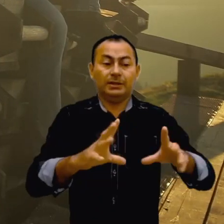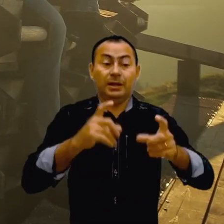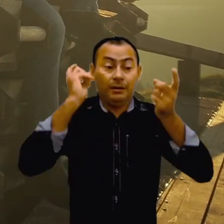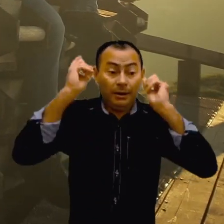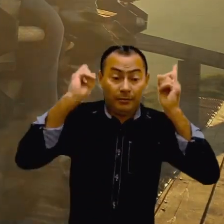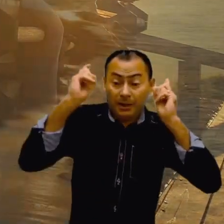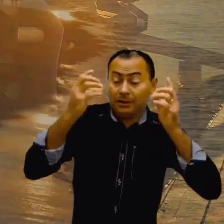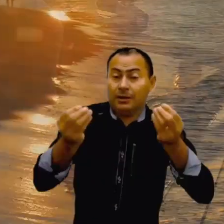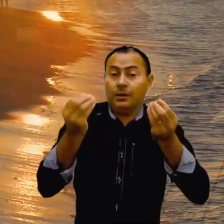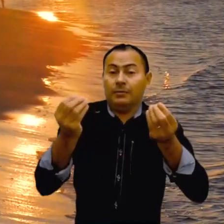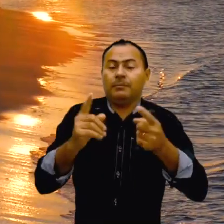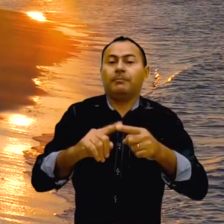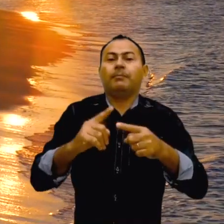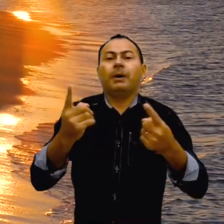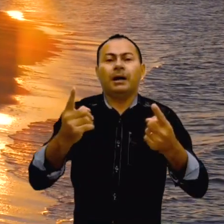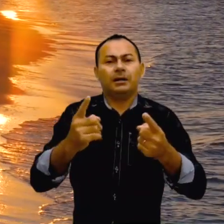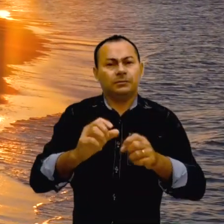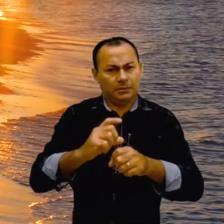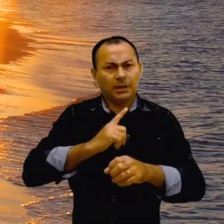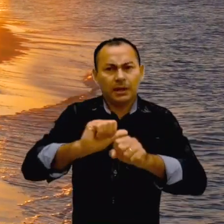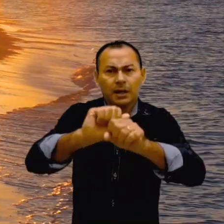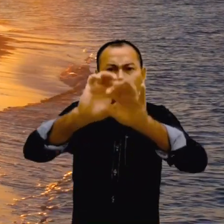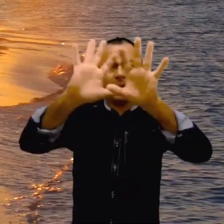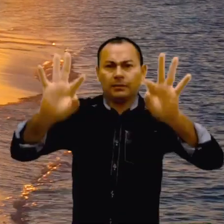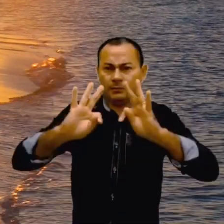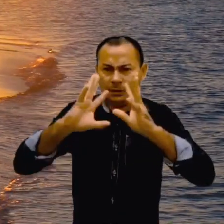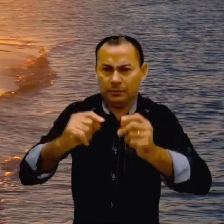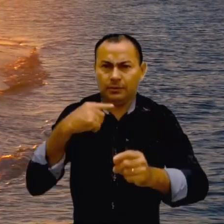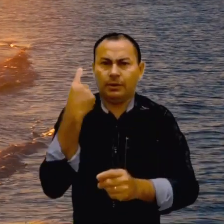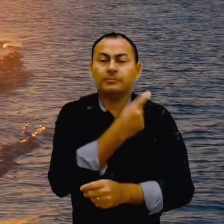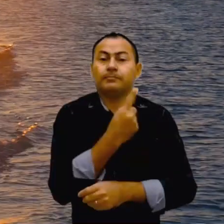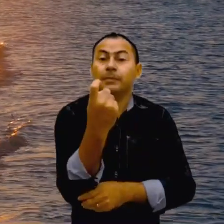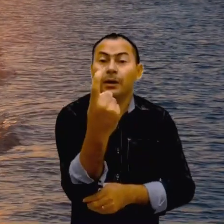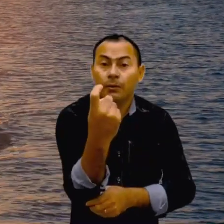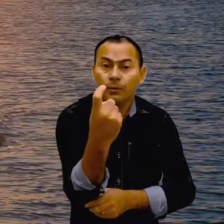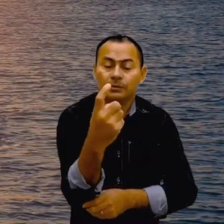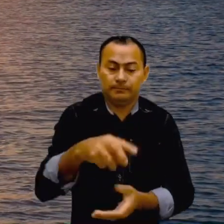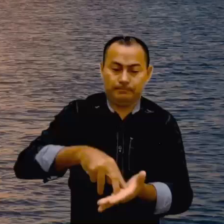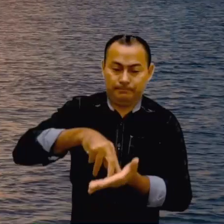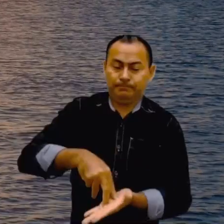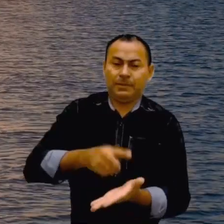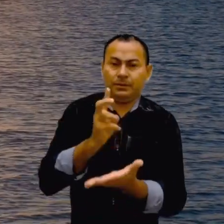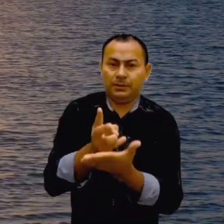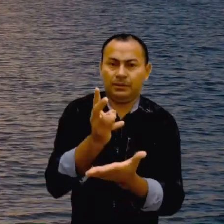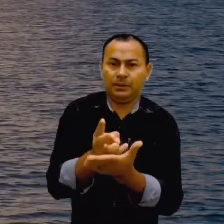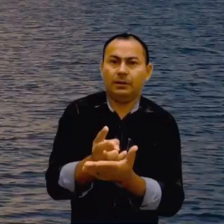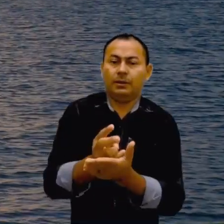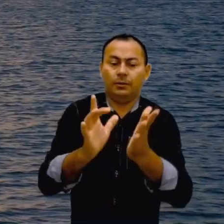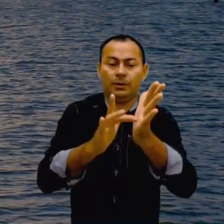deixa perplexos. Portanto, que fique claro para todos nós, a única coisa que nos mantém